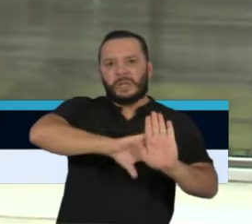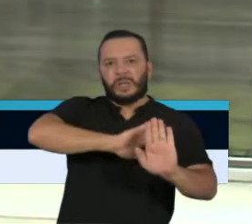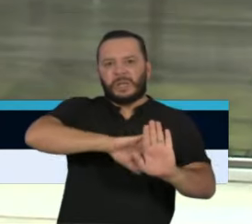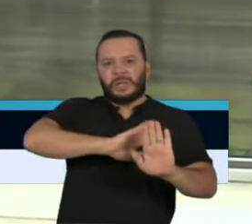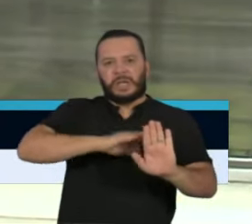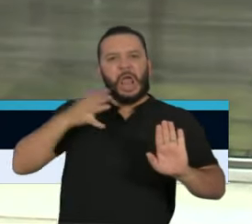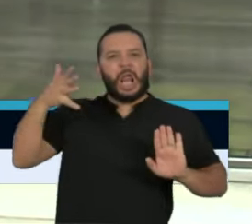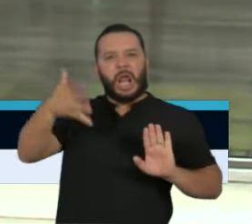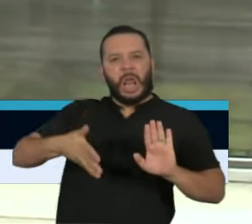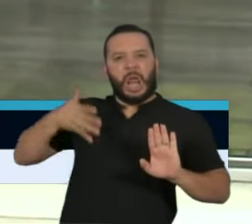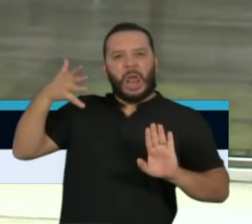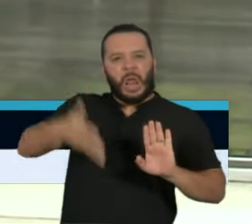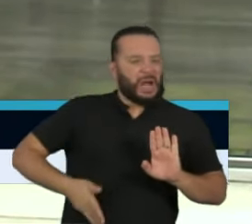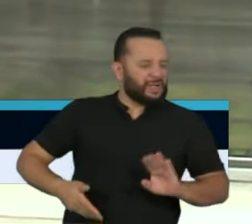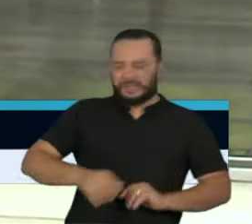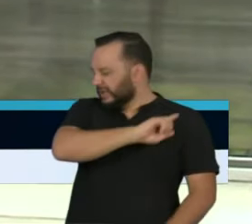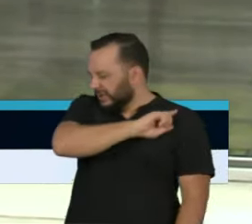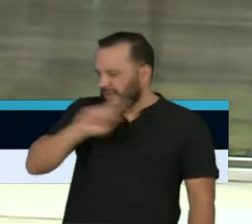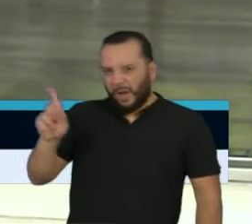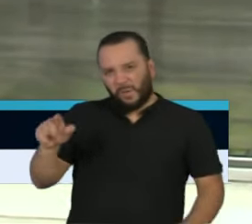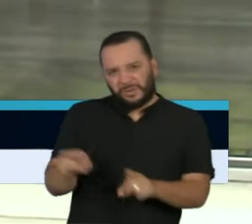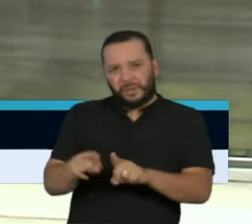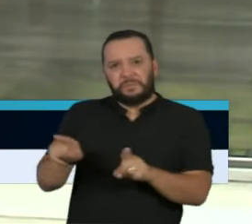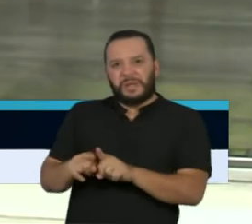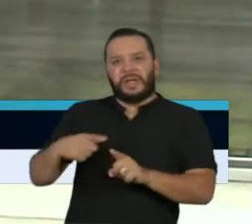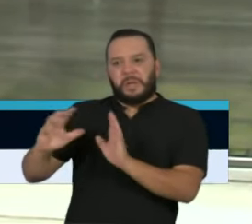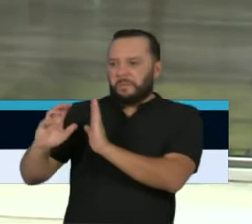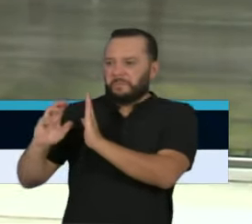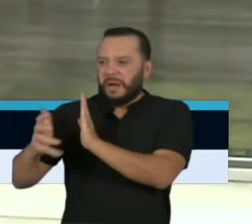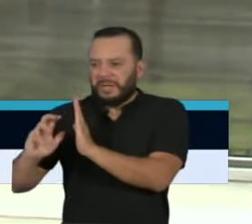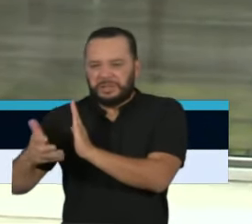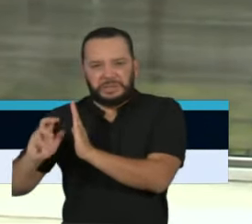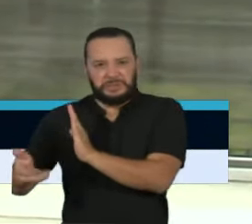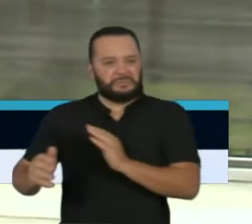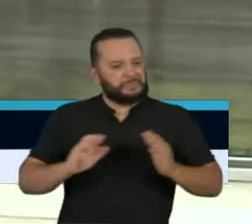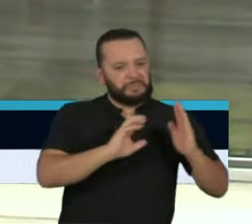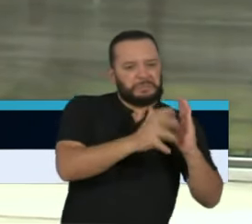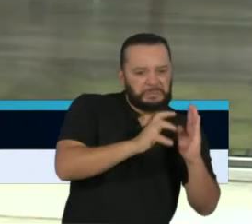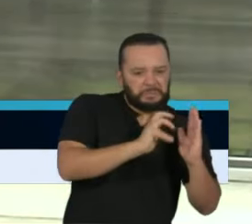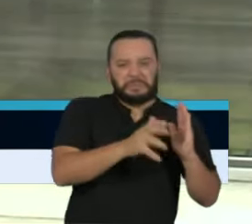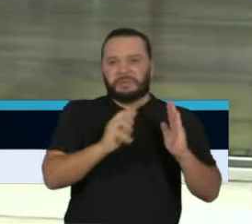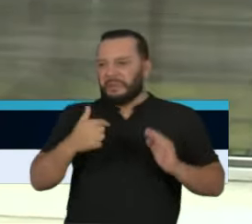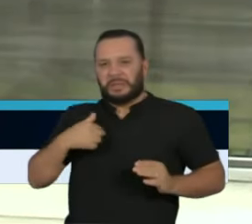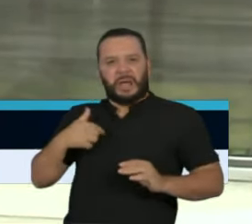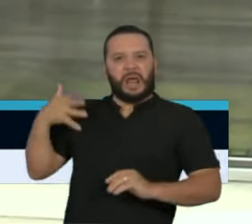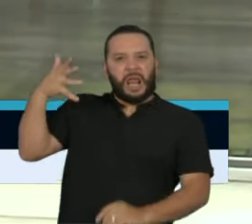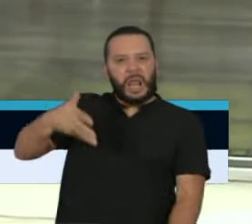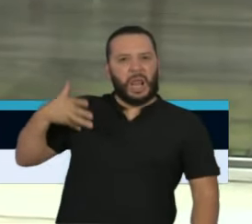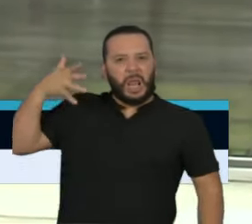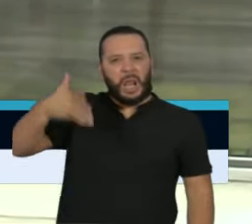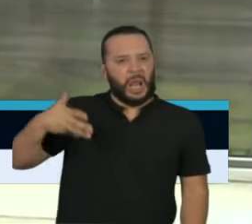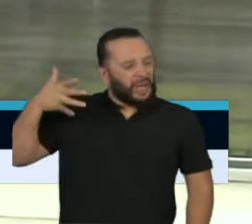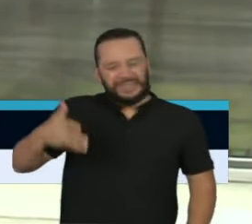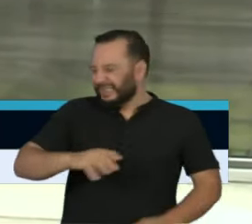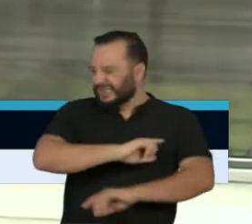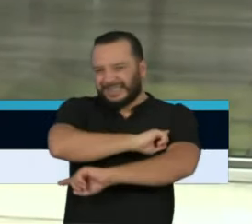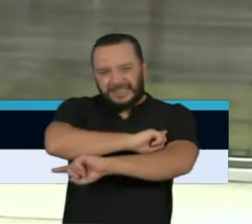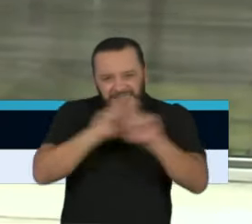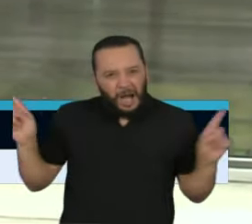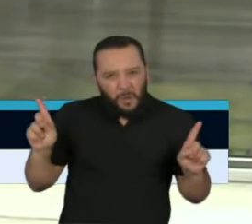a hora não é de partidarizar, muito menos odiar. A hora é de